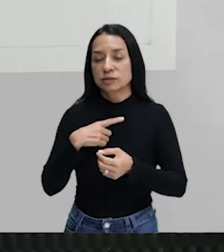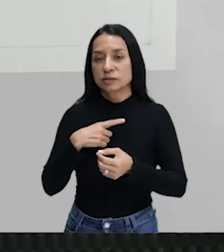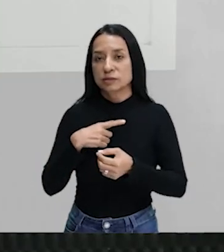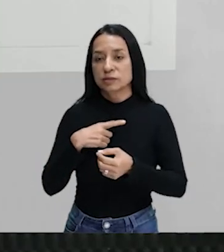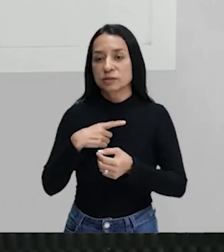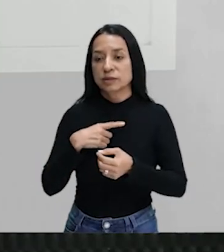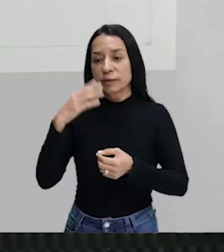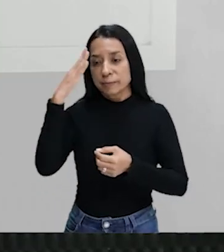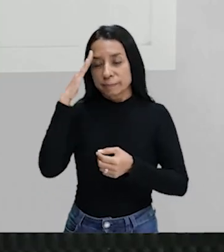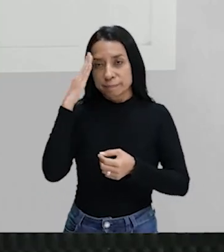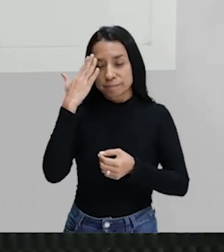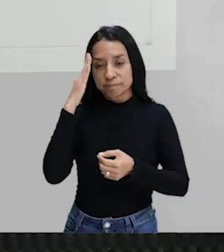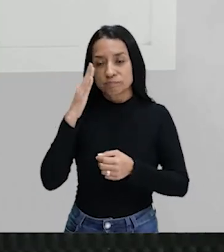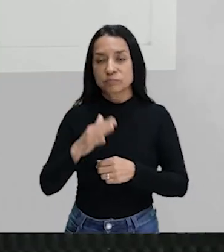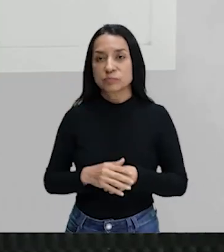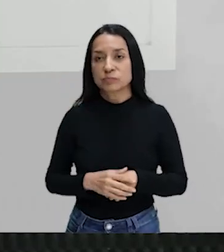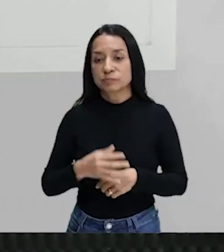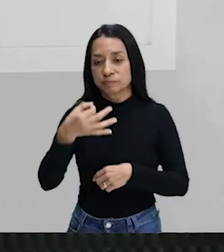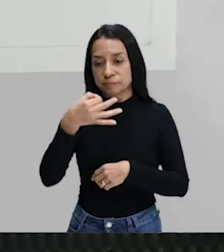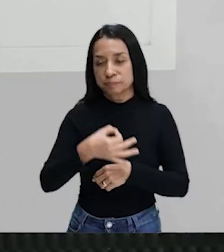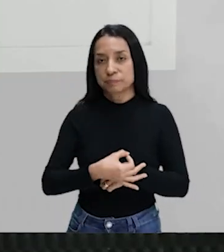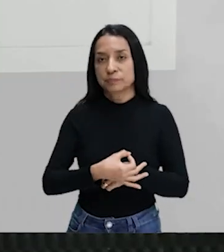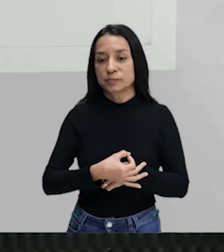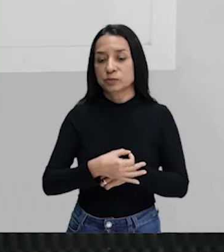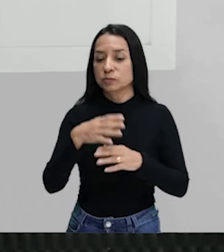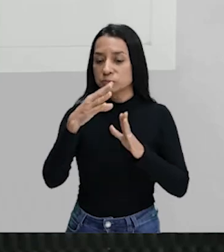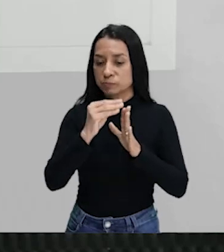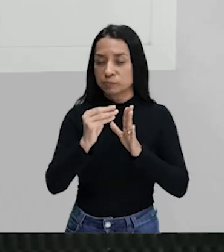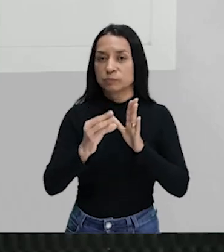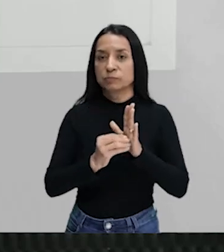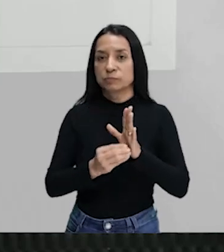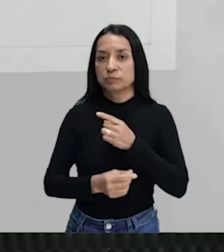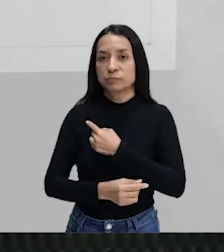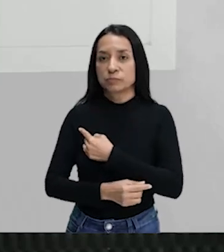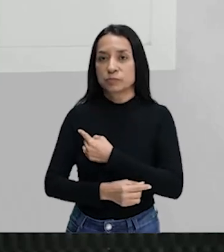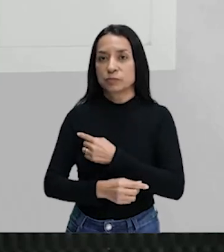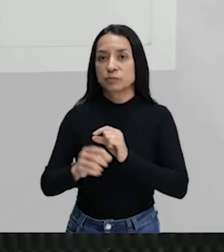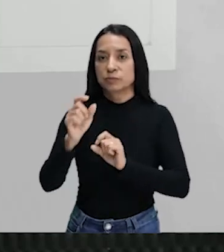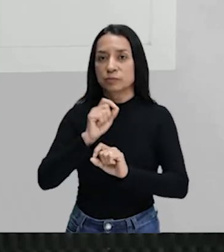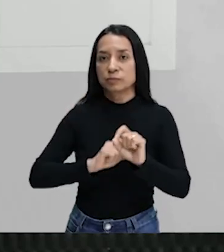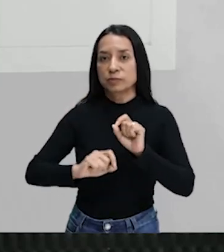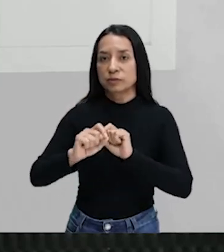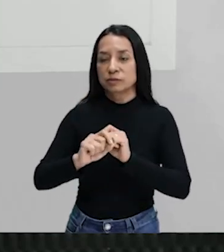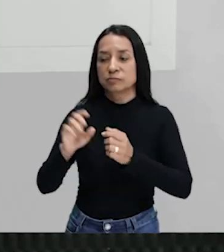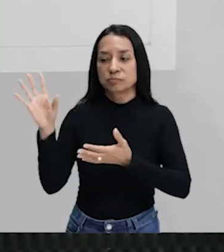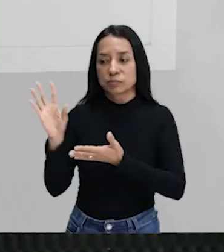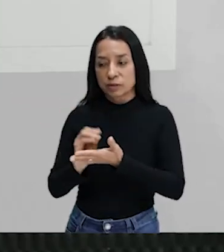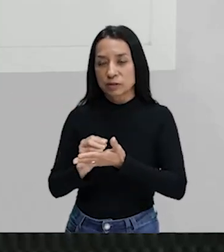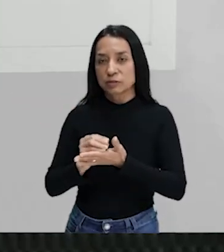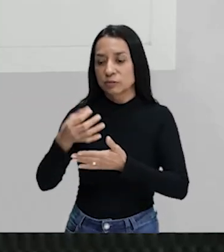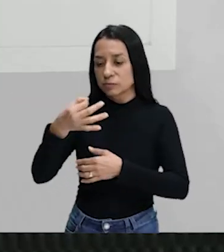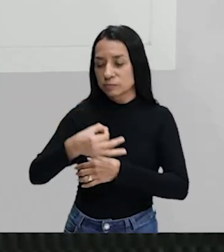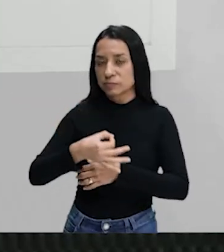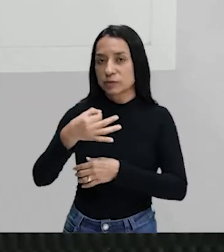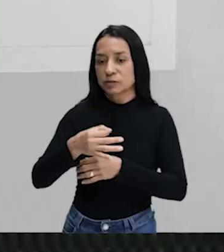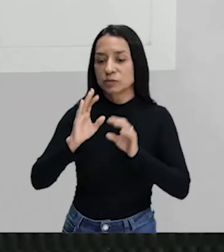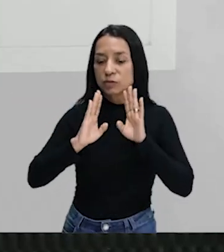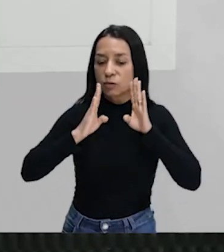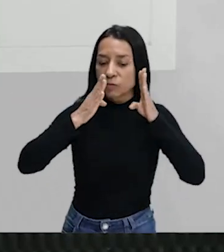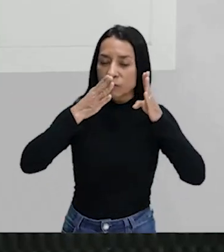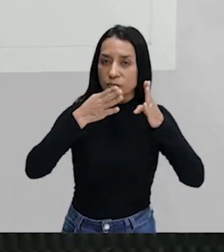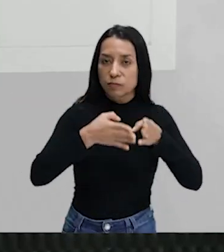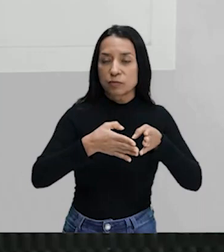máxima compreensão, certo, deste conteúdo. Para isto, anota direitinho,